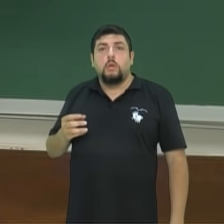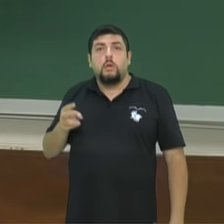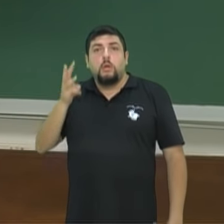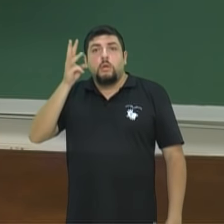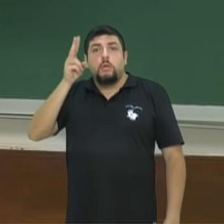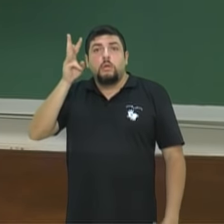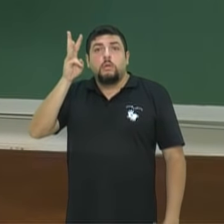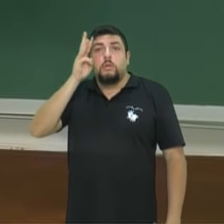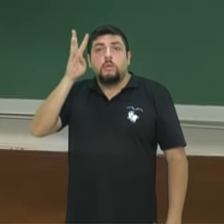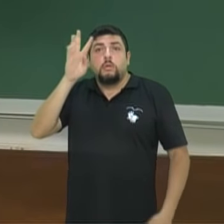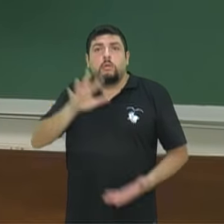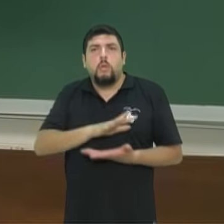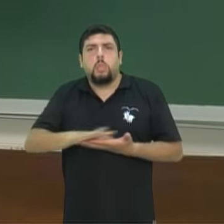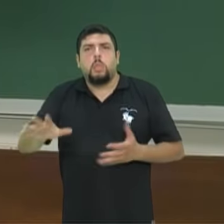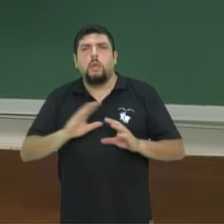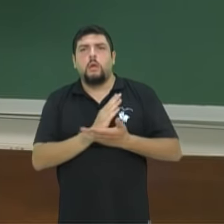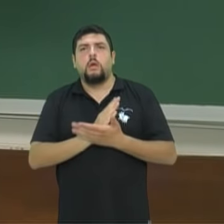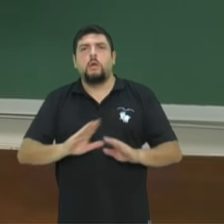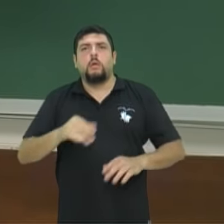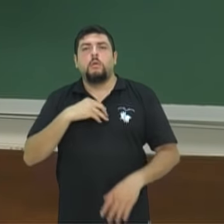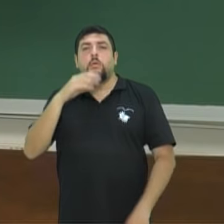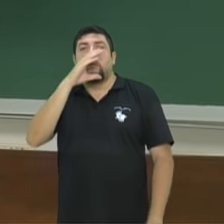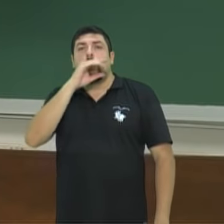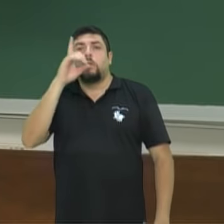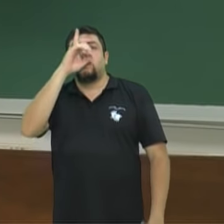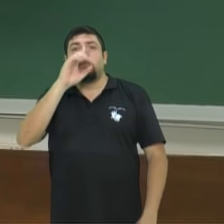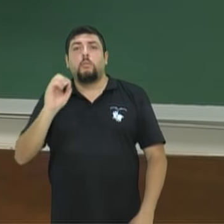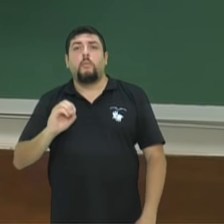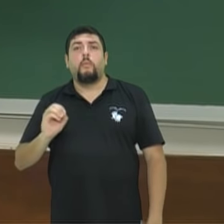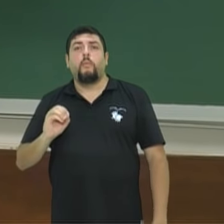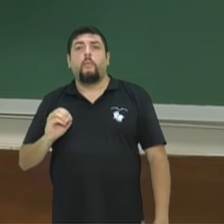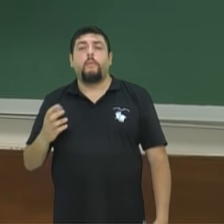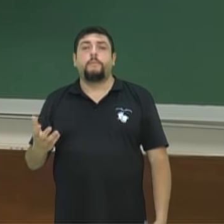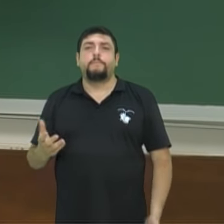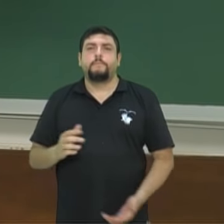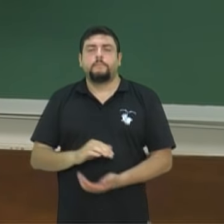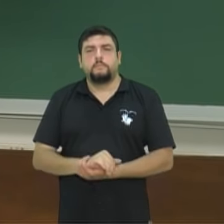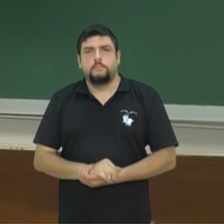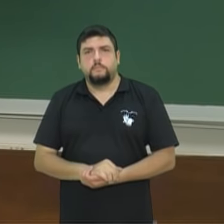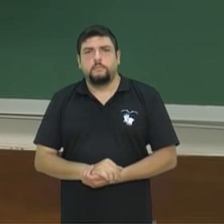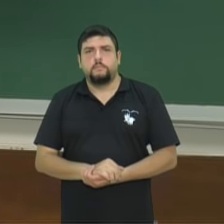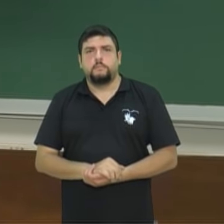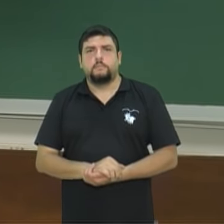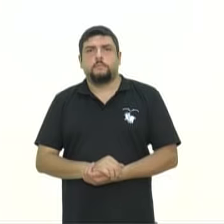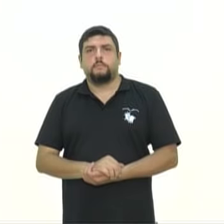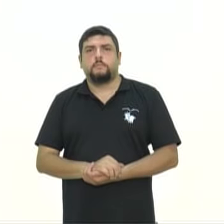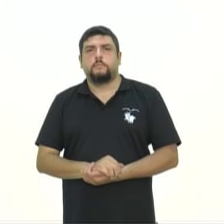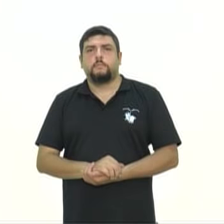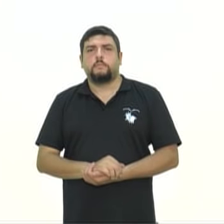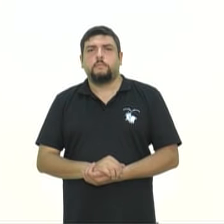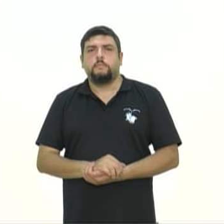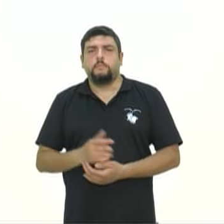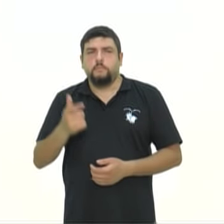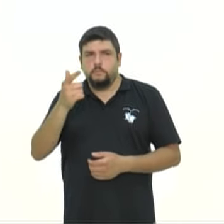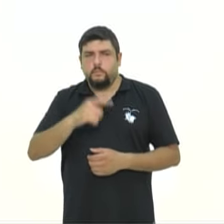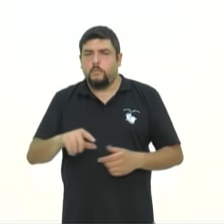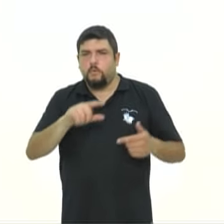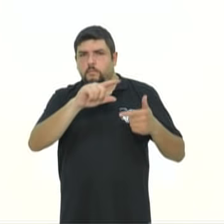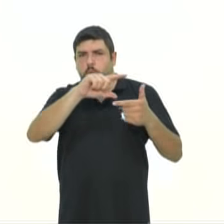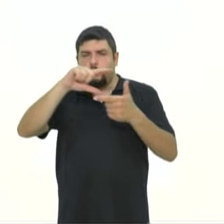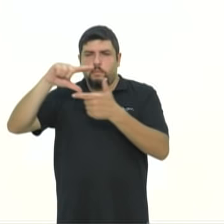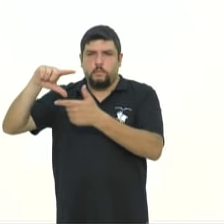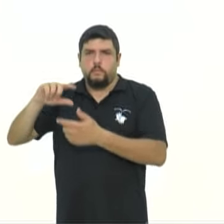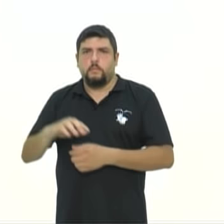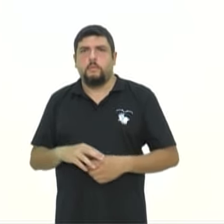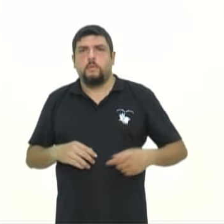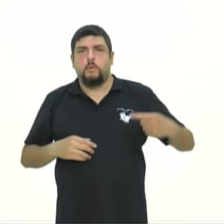doce, alguma coisa que ela queira, né? Agora aqui, pessoal, mais quadrinhos para a gente analisar. O primeiro desse slide nosso